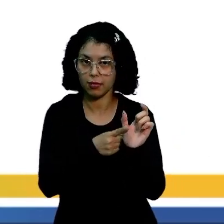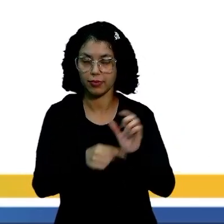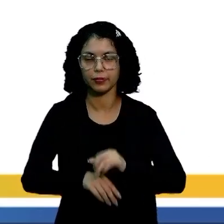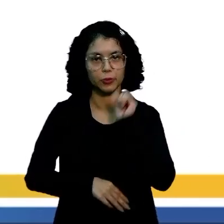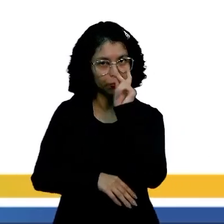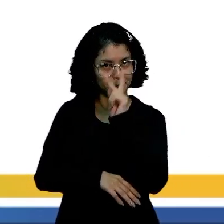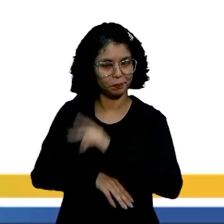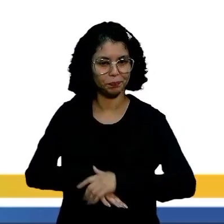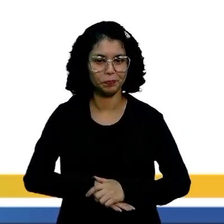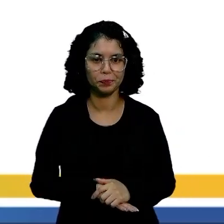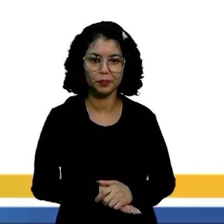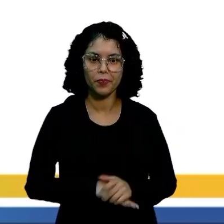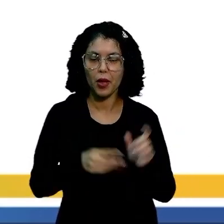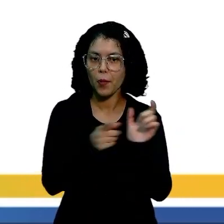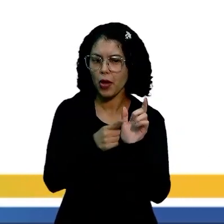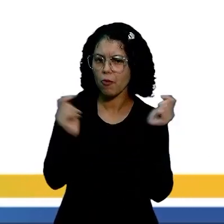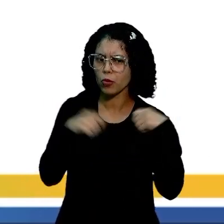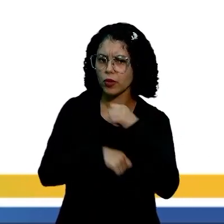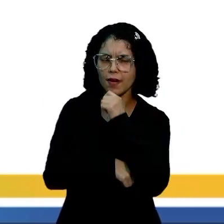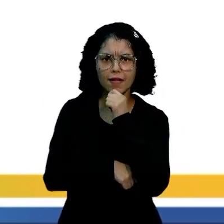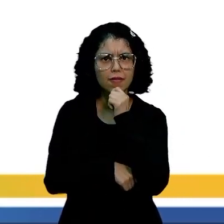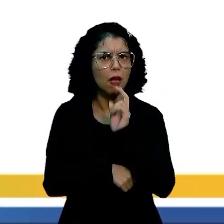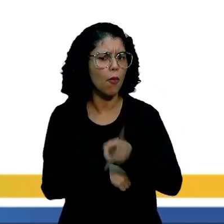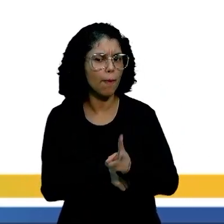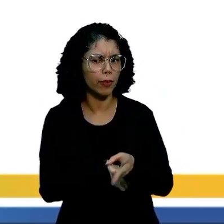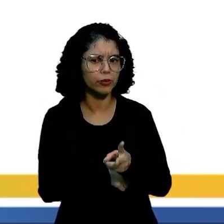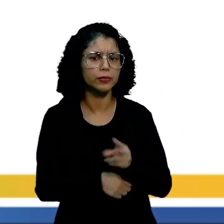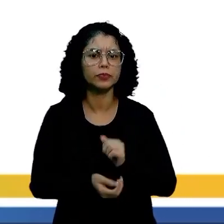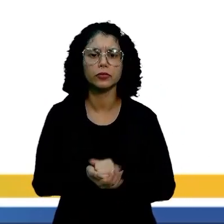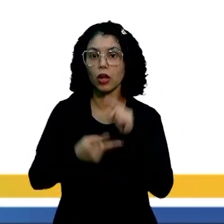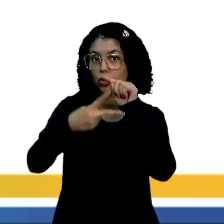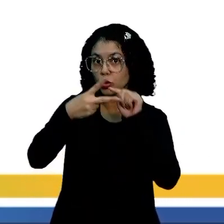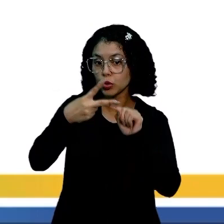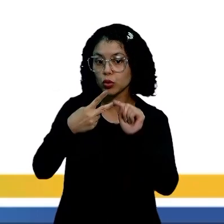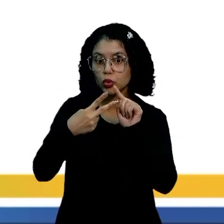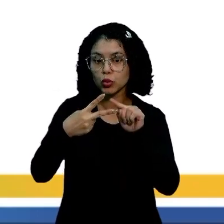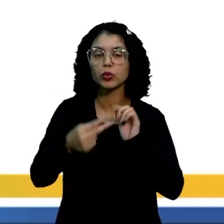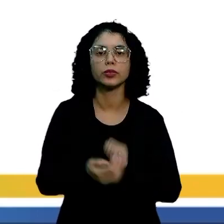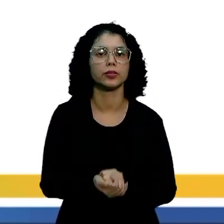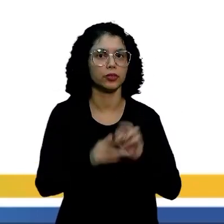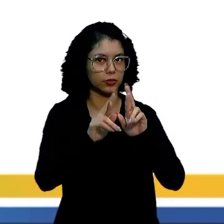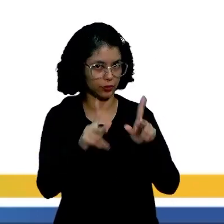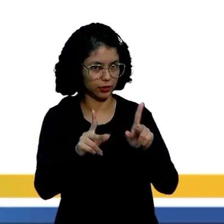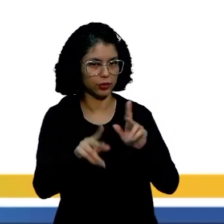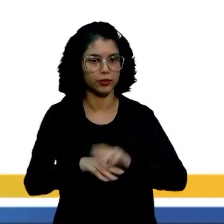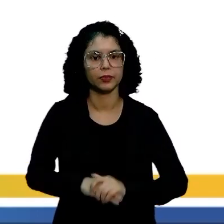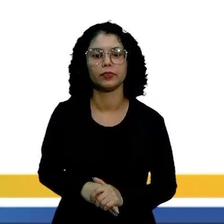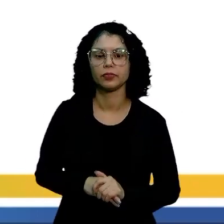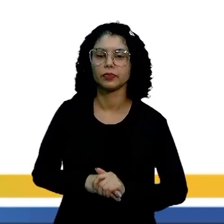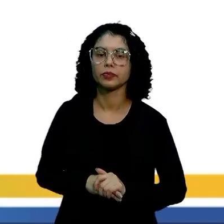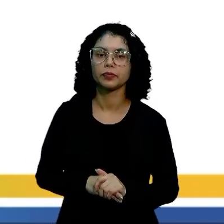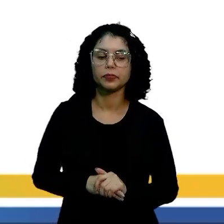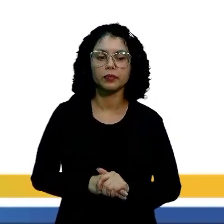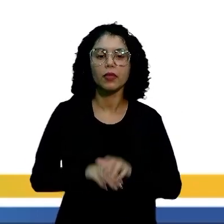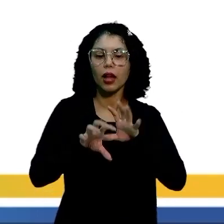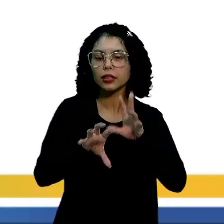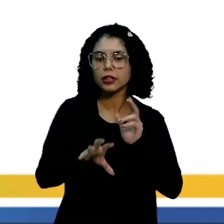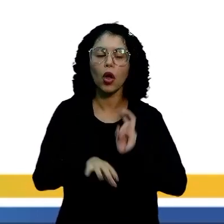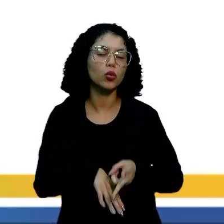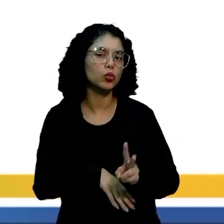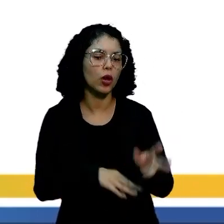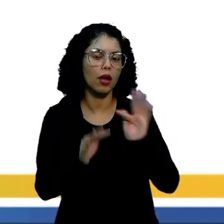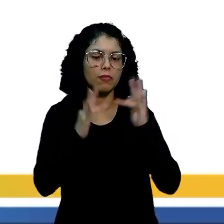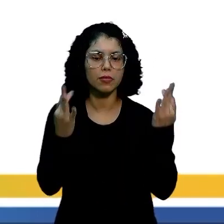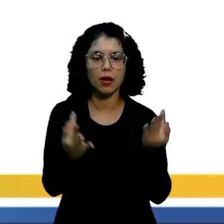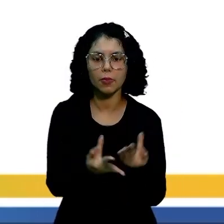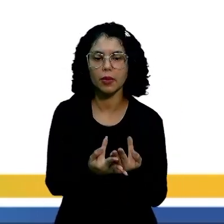ok? Essas palavras possuem o mesmo radical em dois idiomas diferentes, distintos, sendo pertencentes